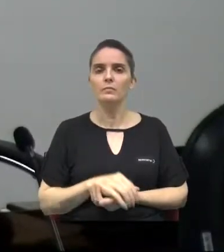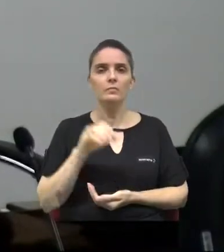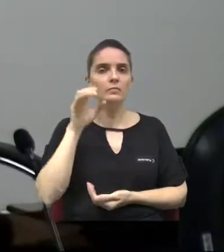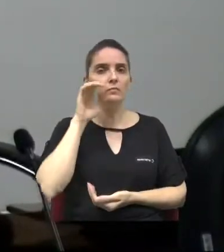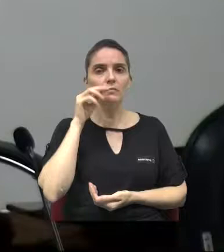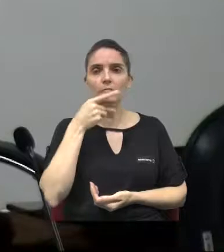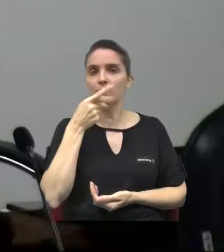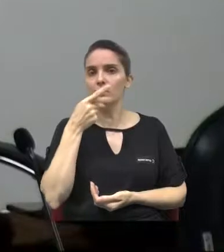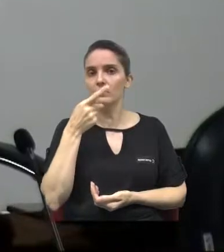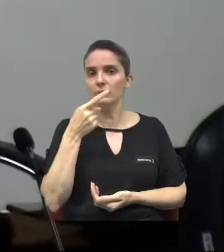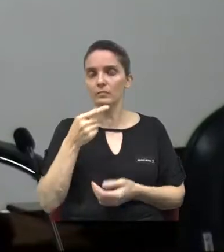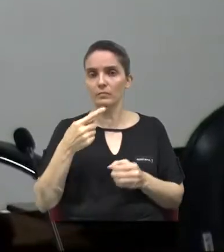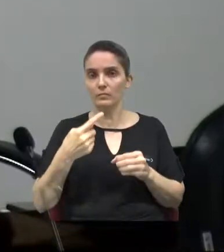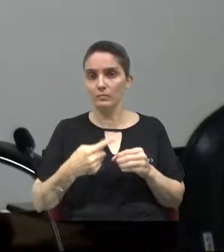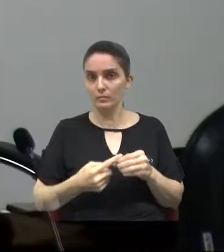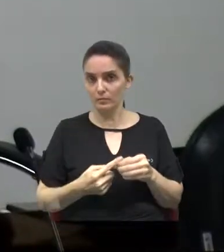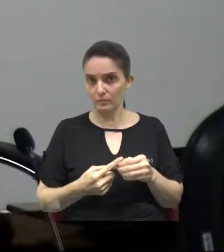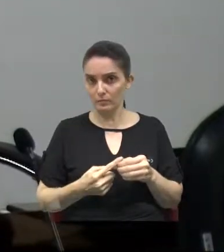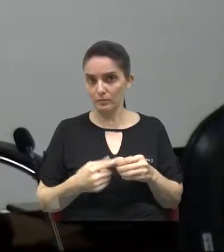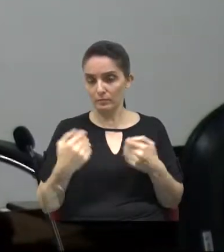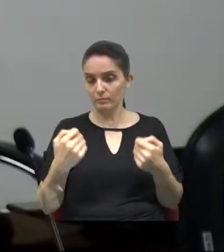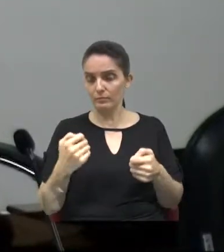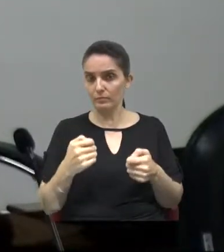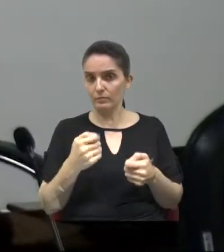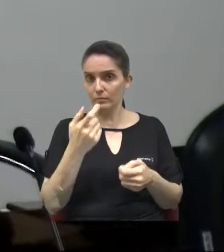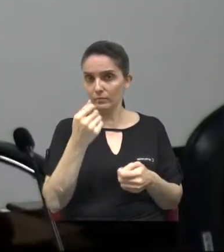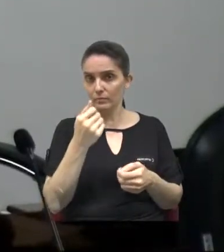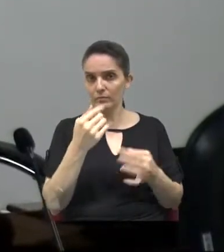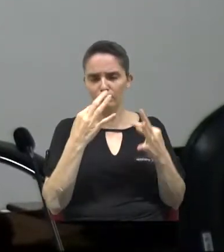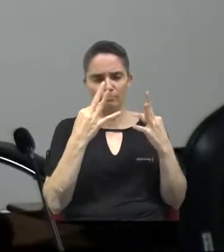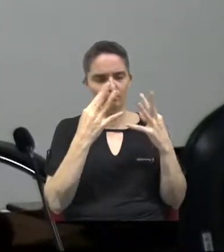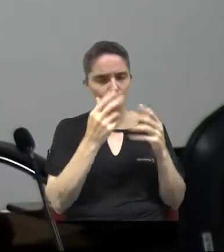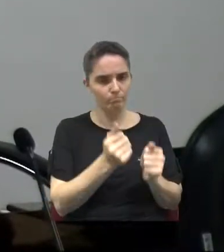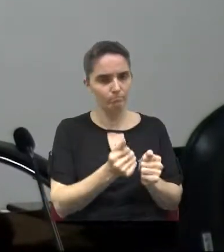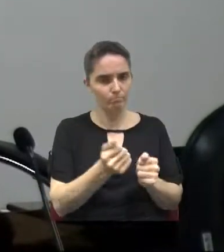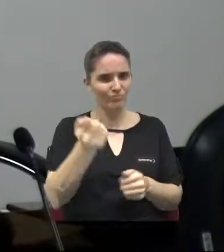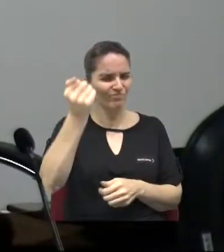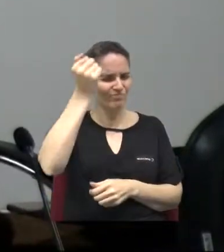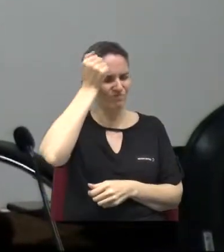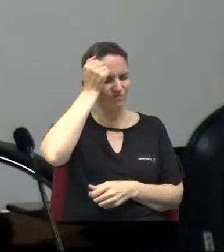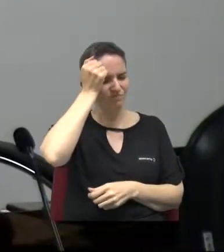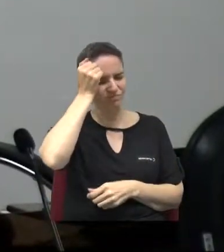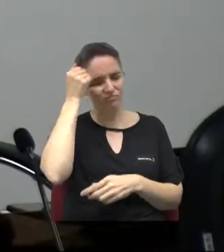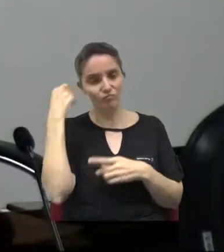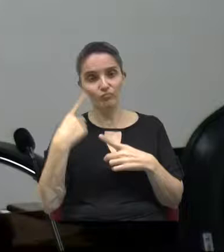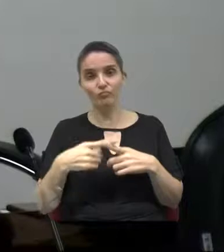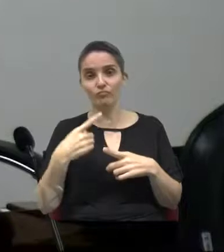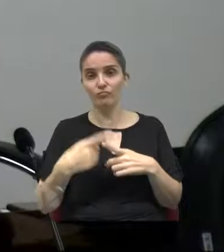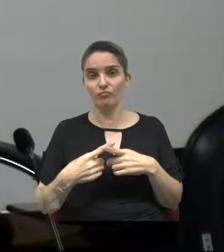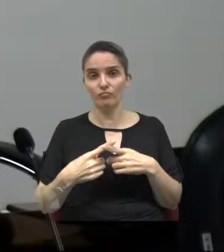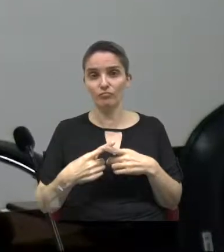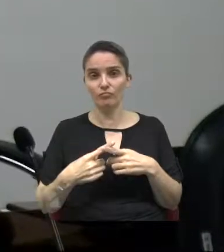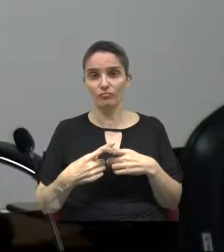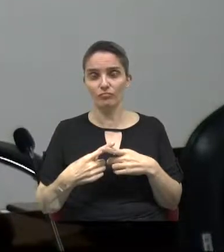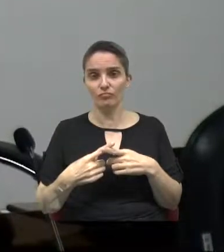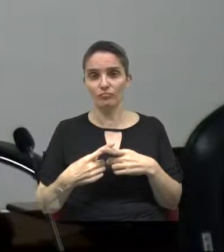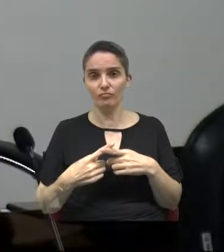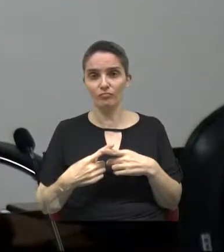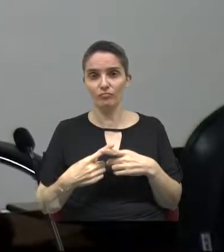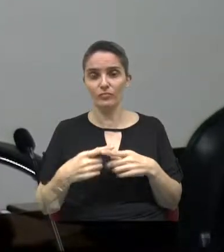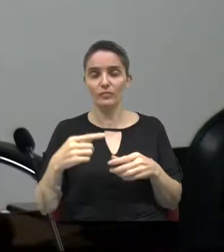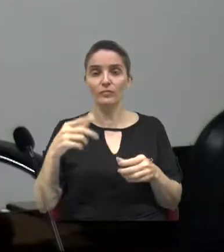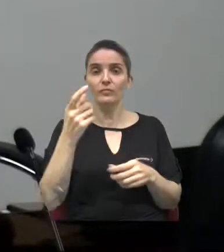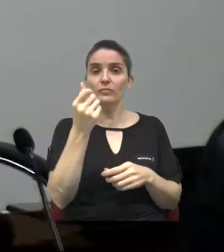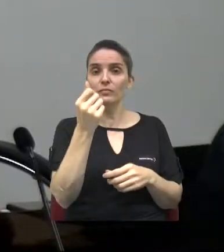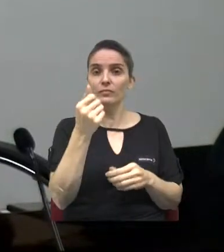as cidades que fizeram esses empréstimos estão todas arrependidas, porque é em dólar, é o